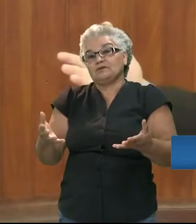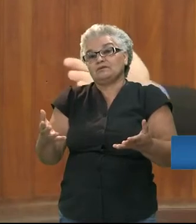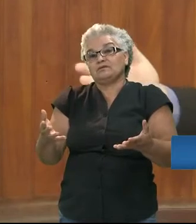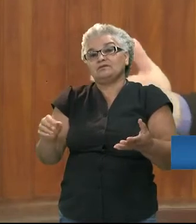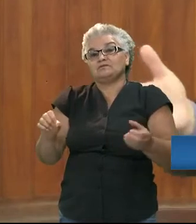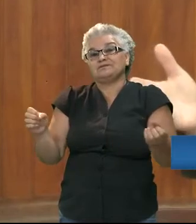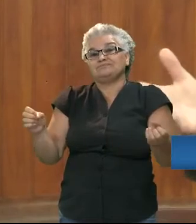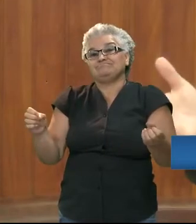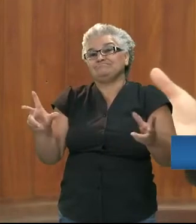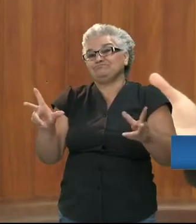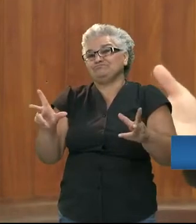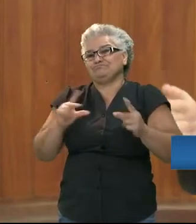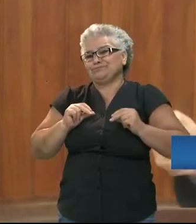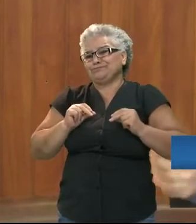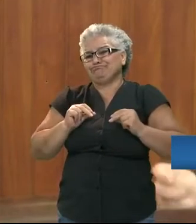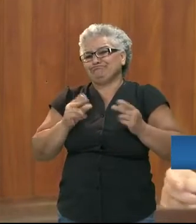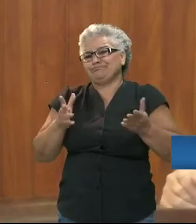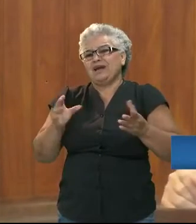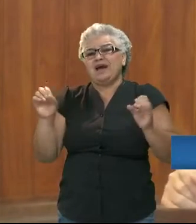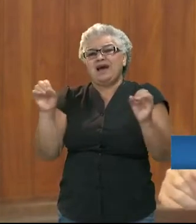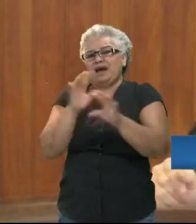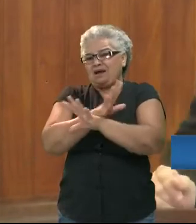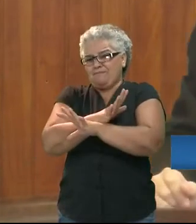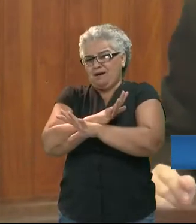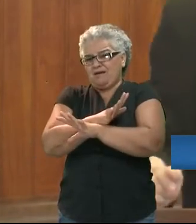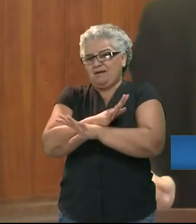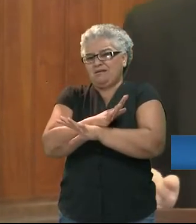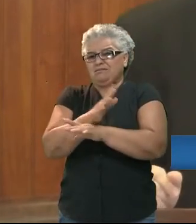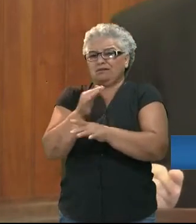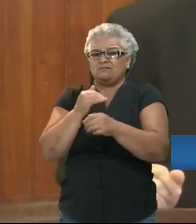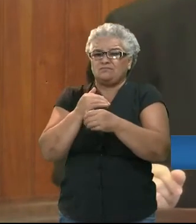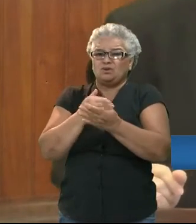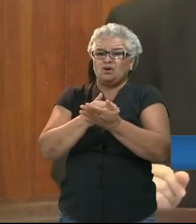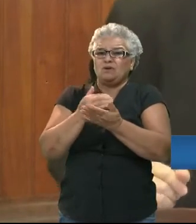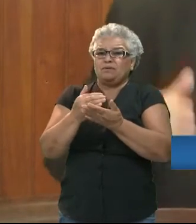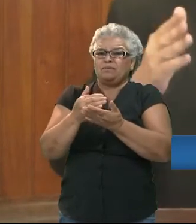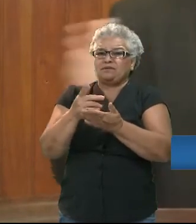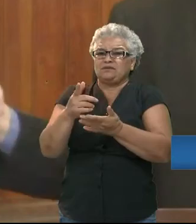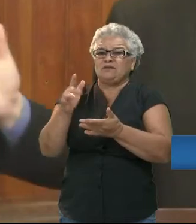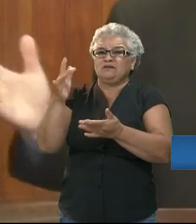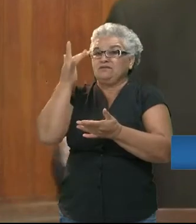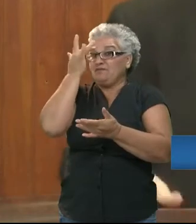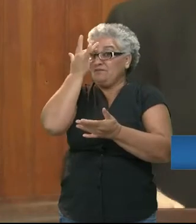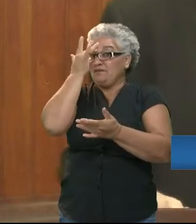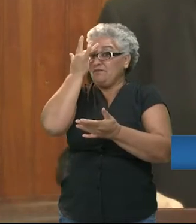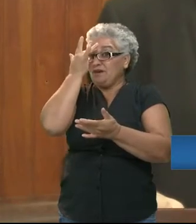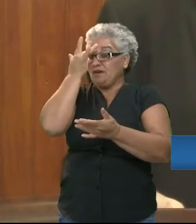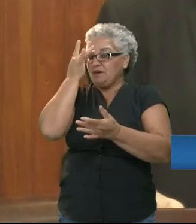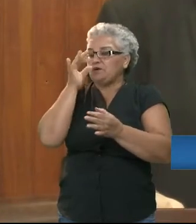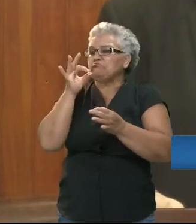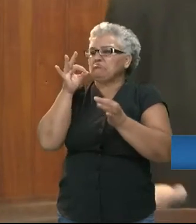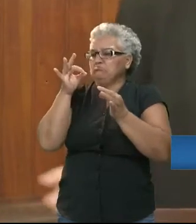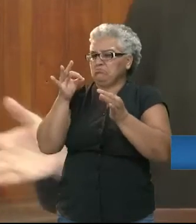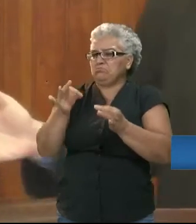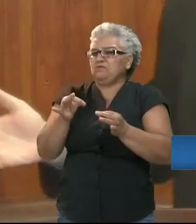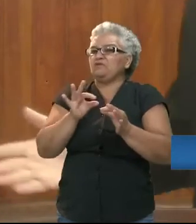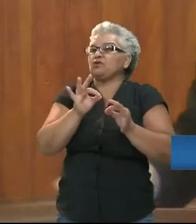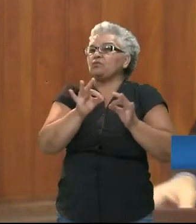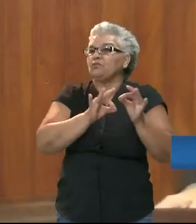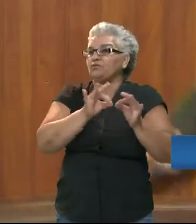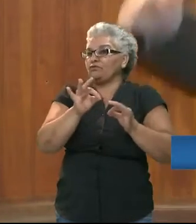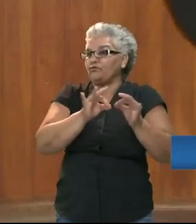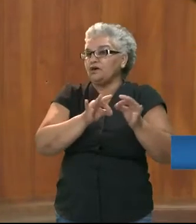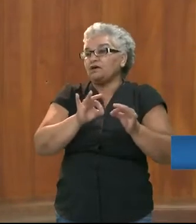o assunto no projeto que vai ser discutido aqui a partir de fevereiro do vereador Eduardo, que aliás é um ótimo projeto, talvez não